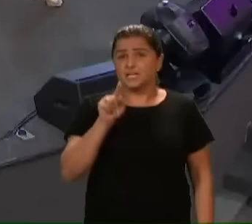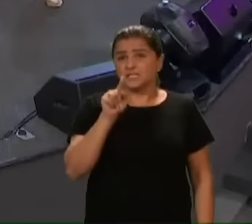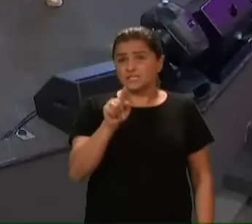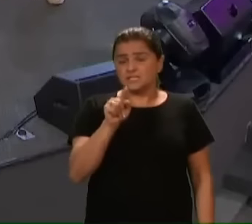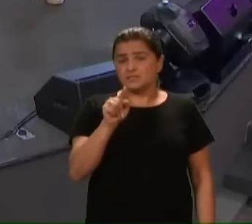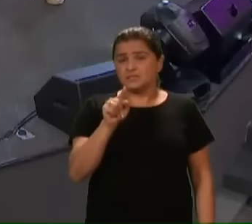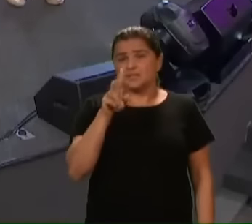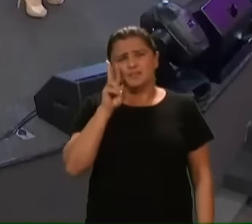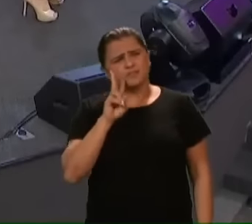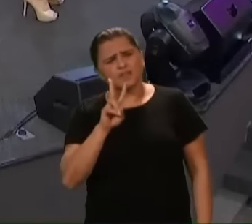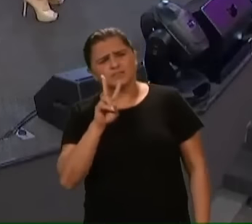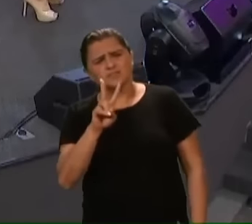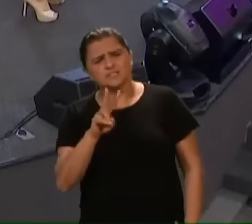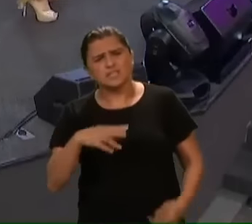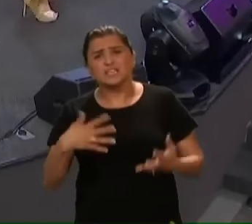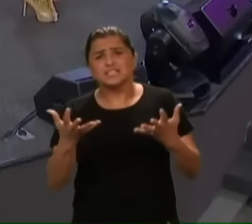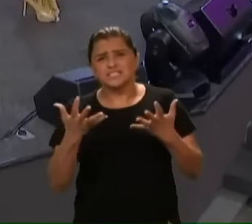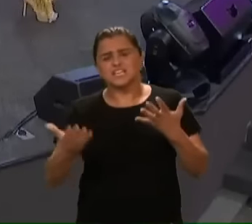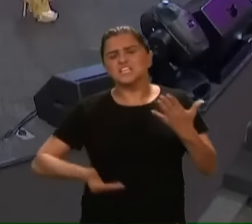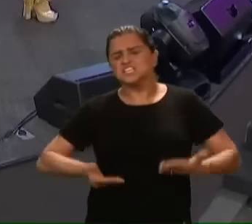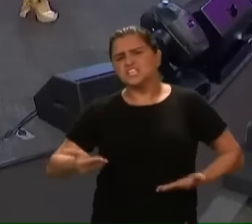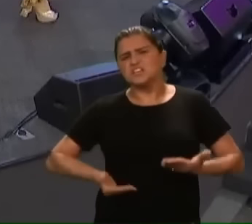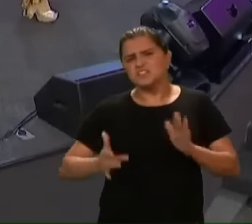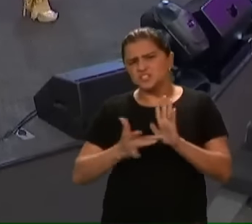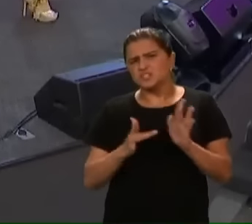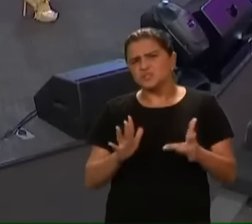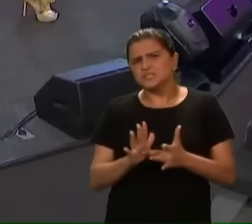visse, você ia querer servir a Jesus?